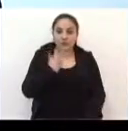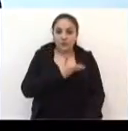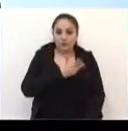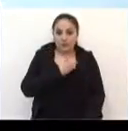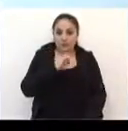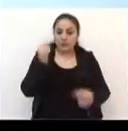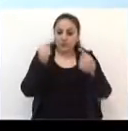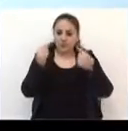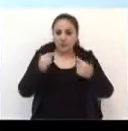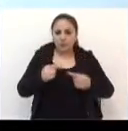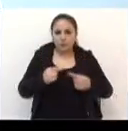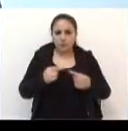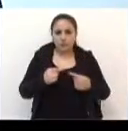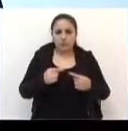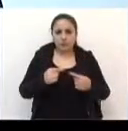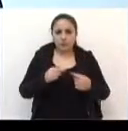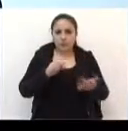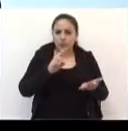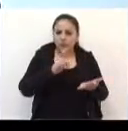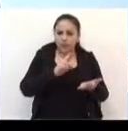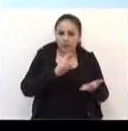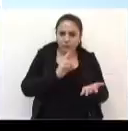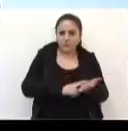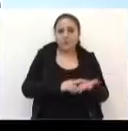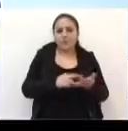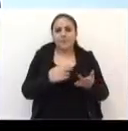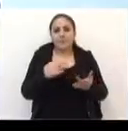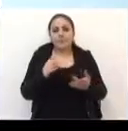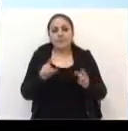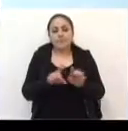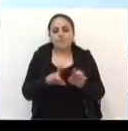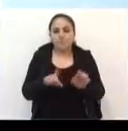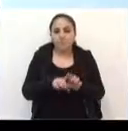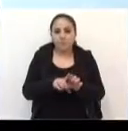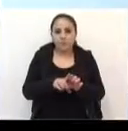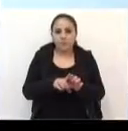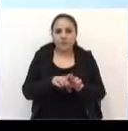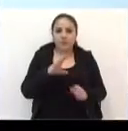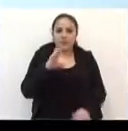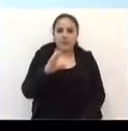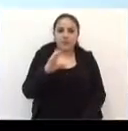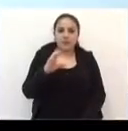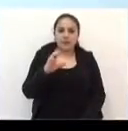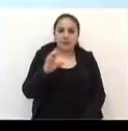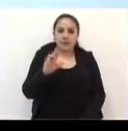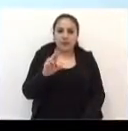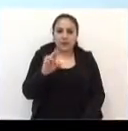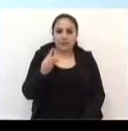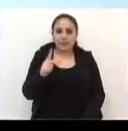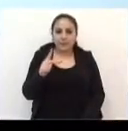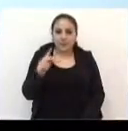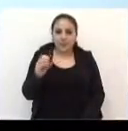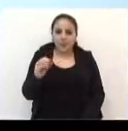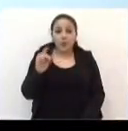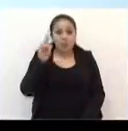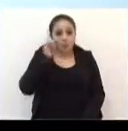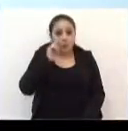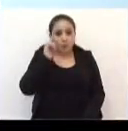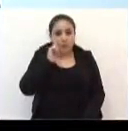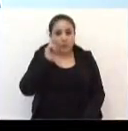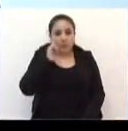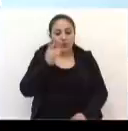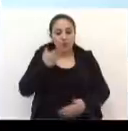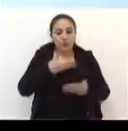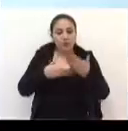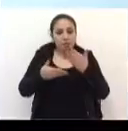temos estruturas, né, tanto no regimento quanto no CRPO, estruturas essas que podem